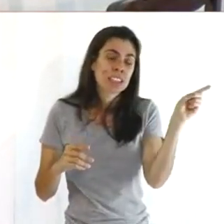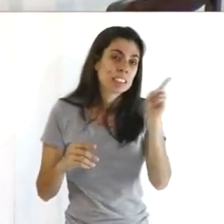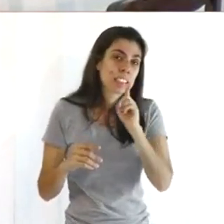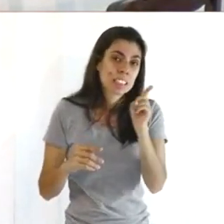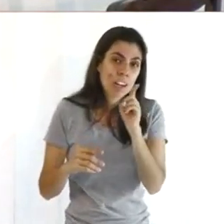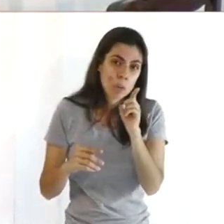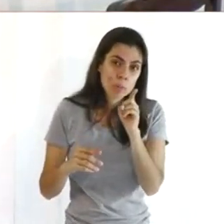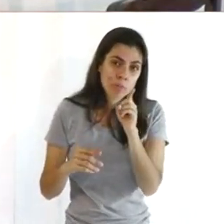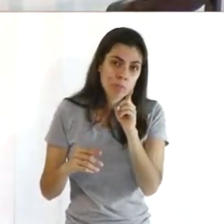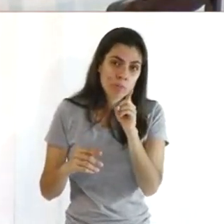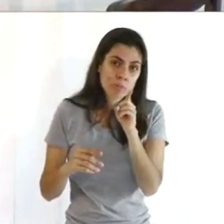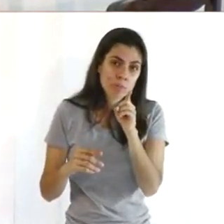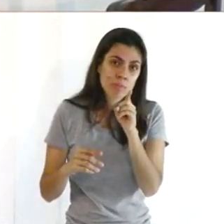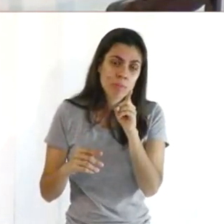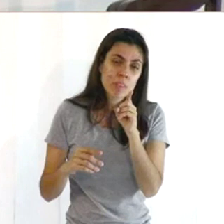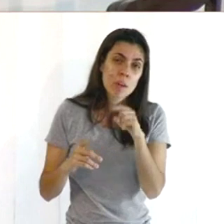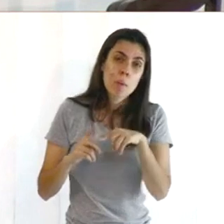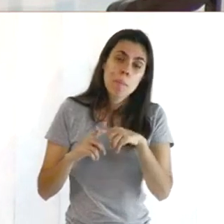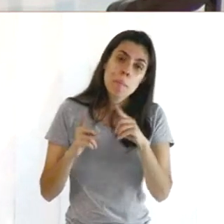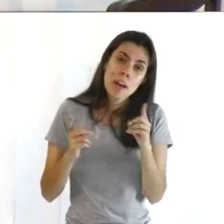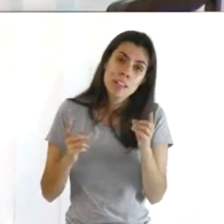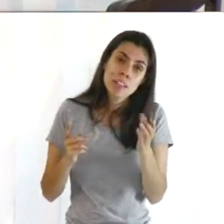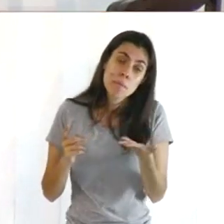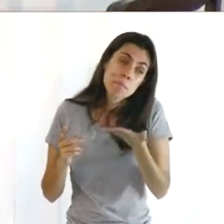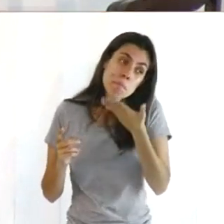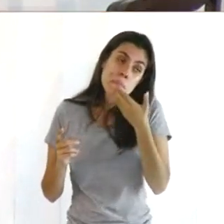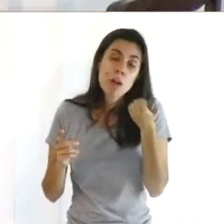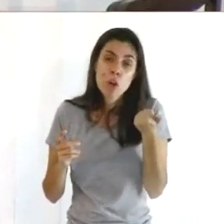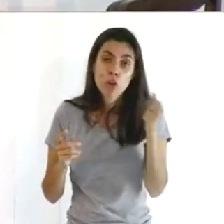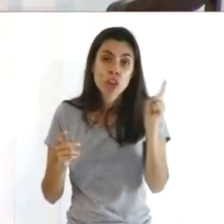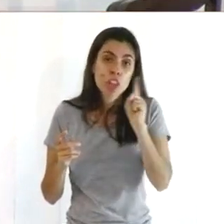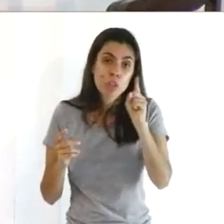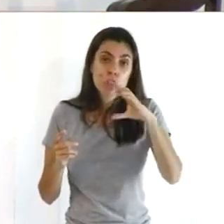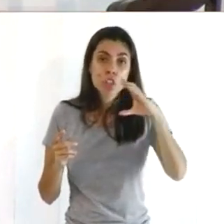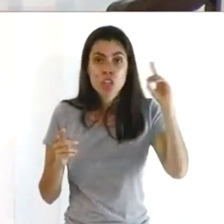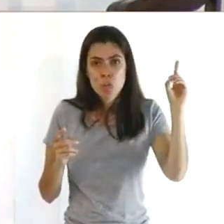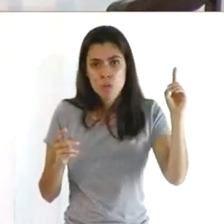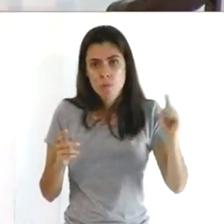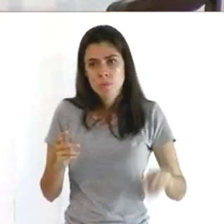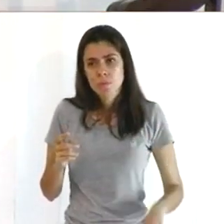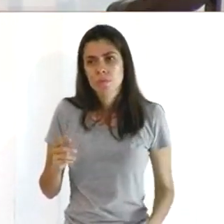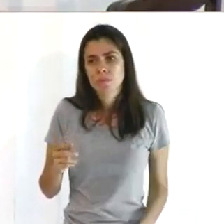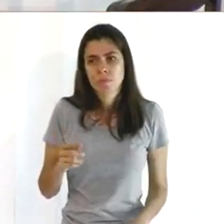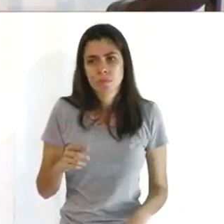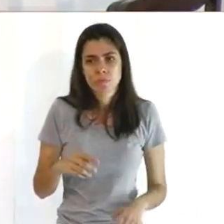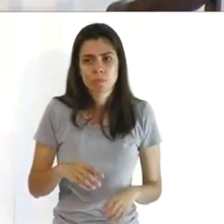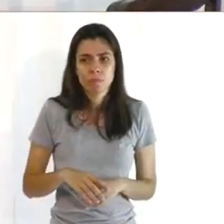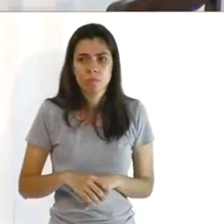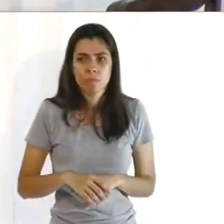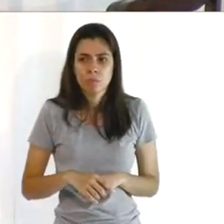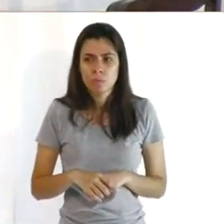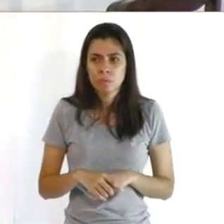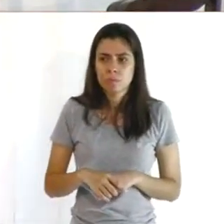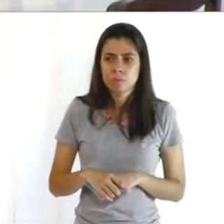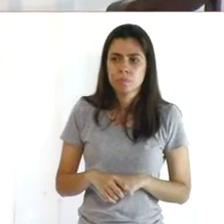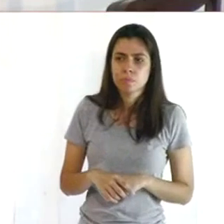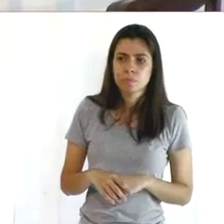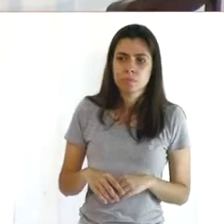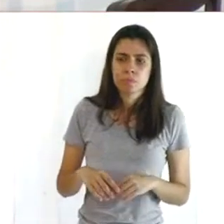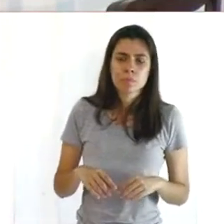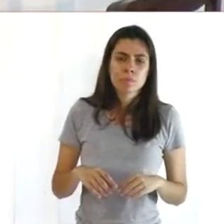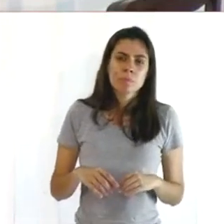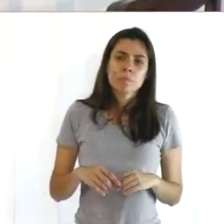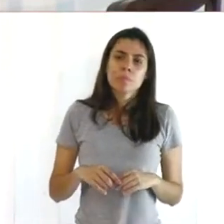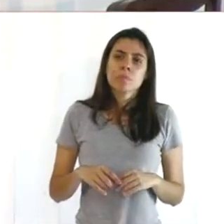que o sim do mundo. Até quando, Senhor? Até quando eu passarei por essa situação?